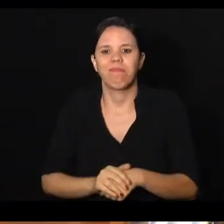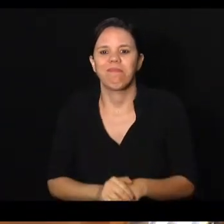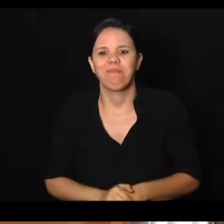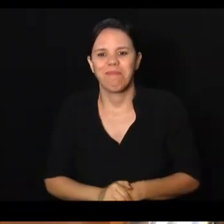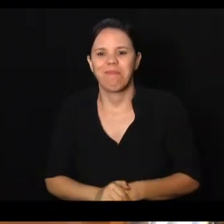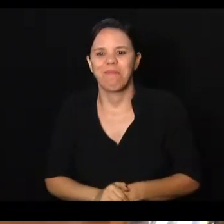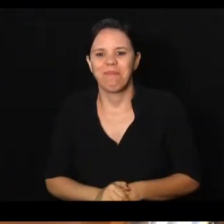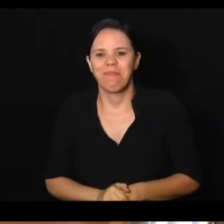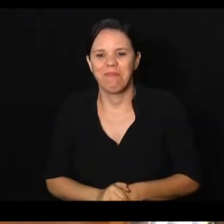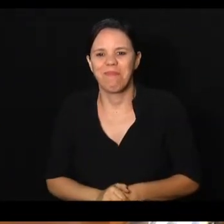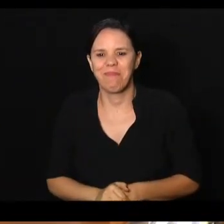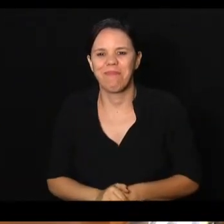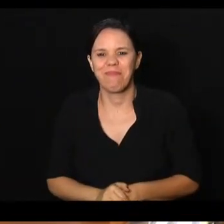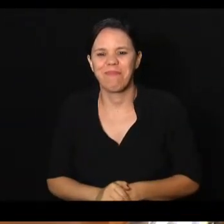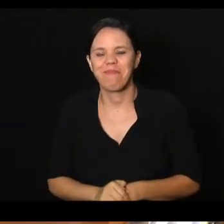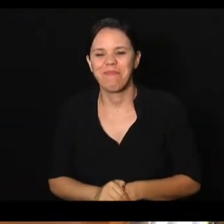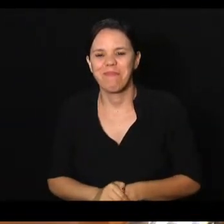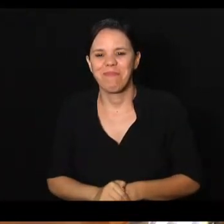eu quero